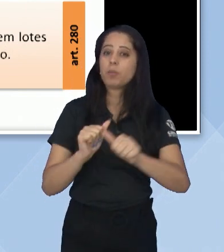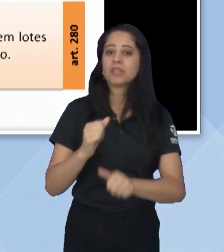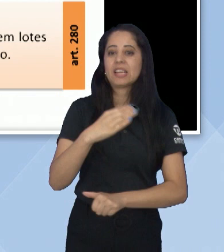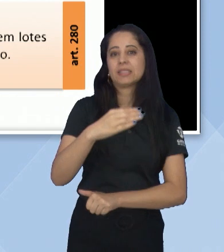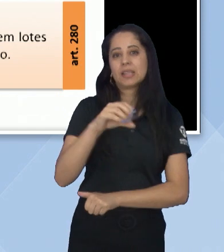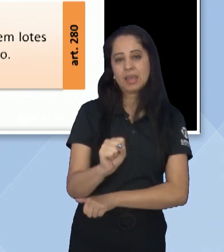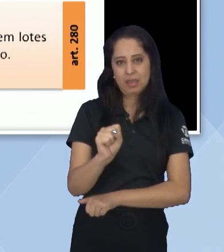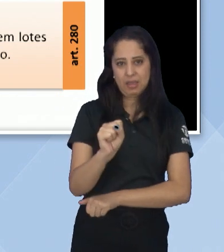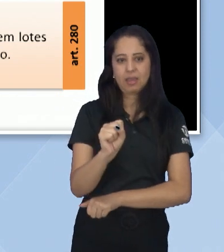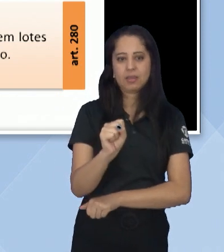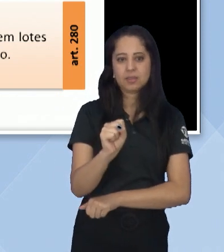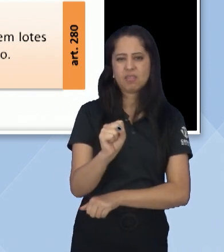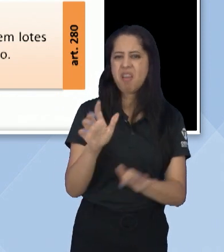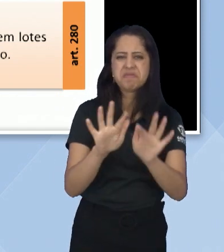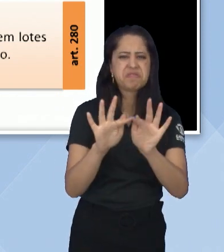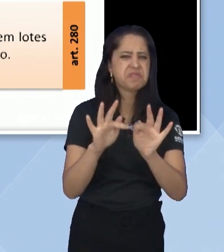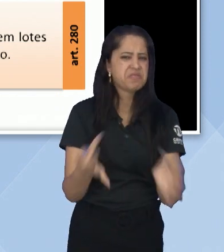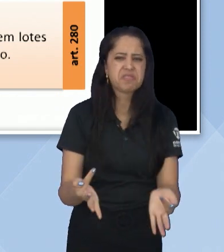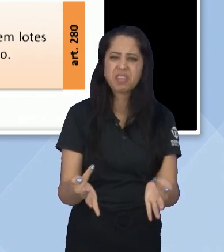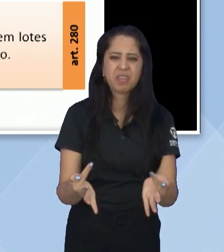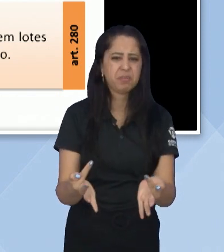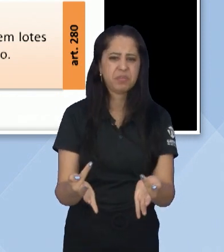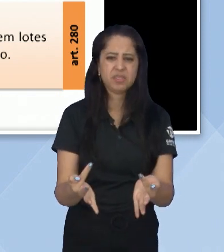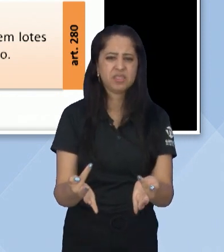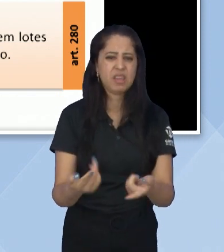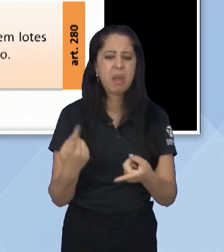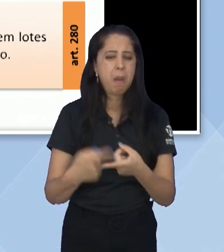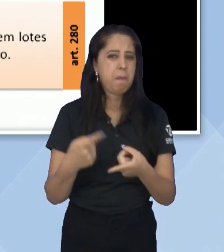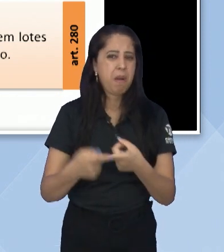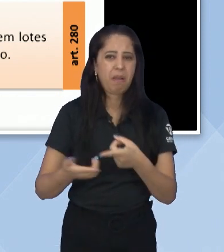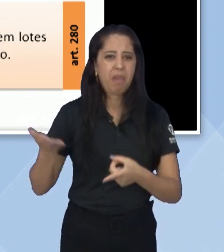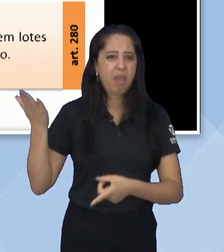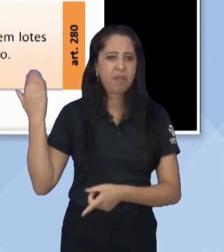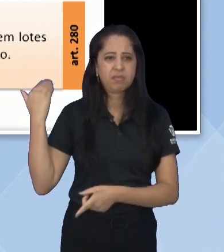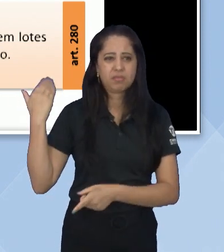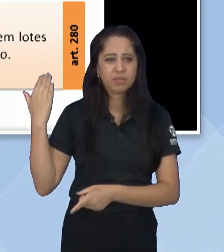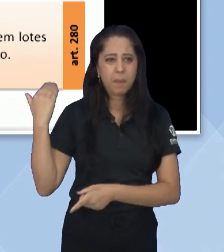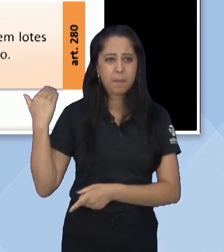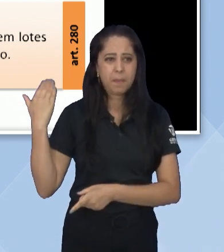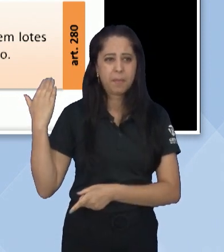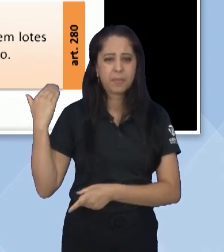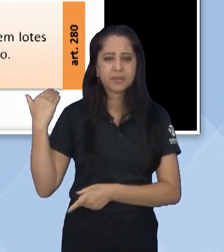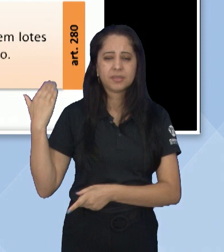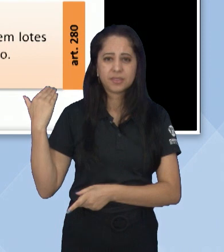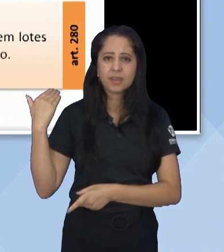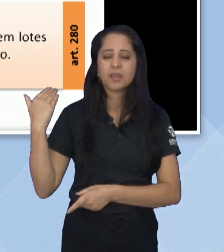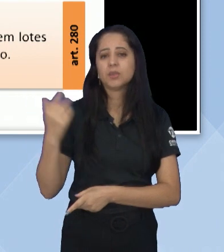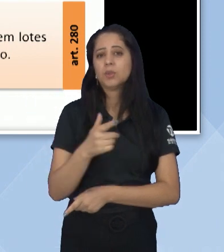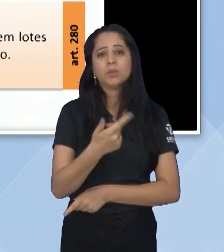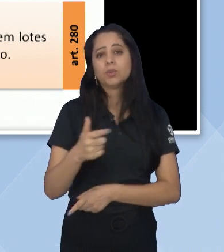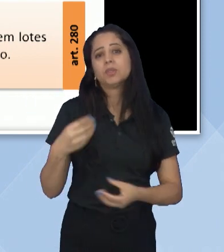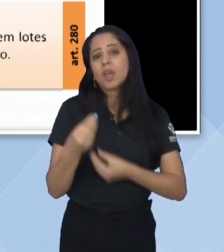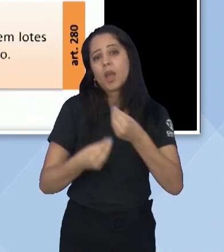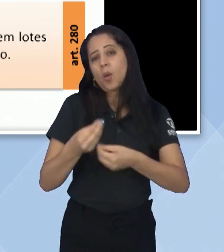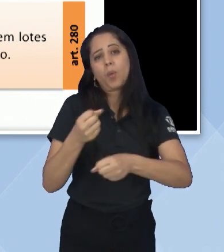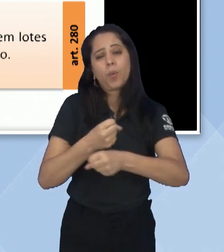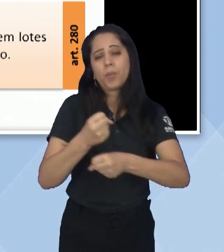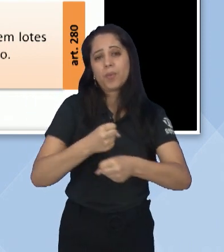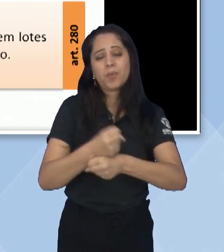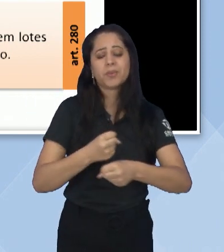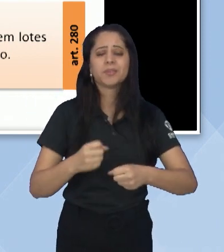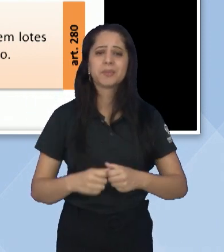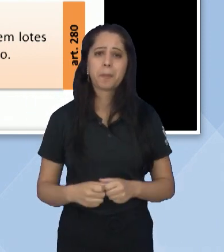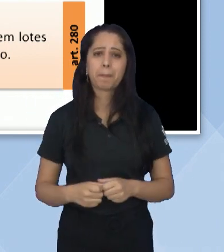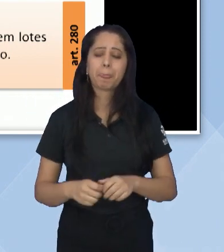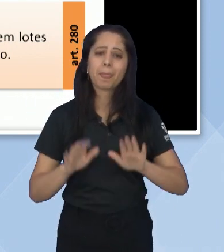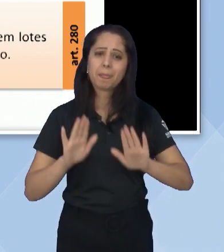local que é é muito simples e não tinha essa permissão de você tá trabalhando com ele numa classificação de fabricação artesanal então a gente tá